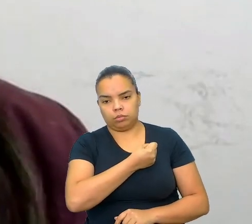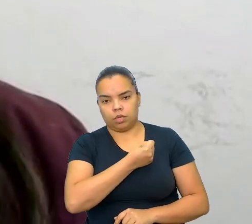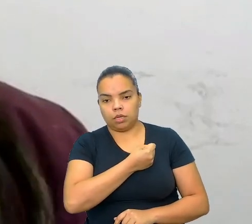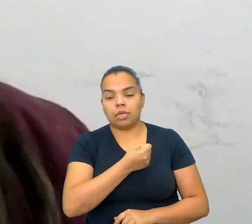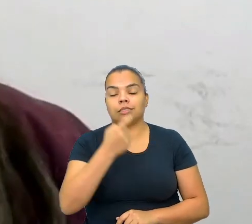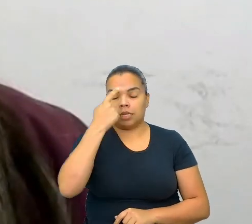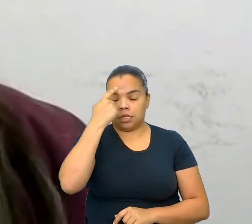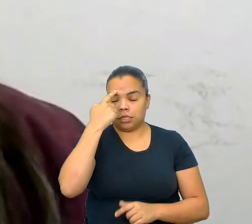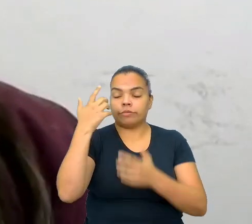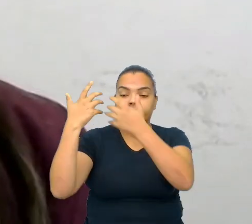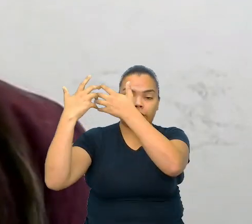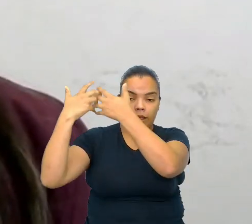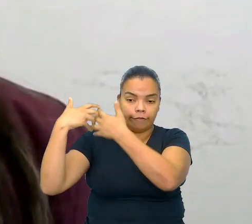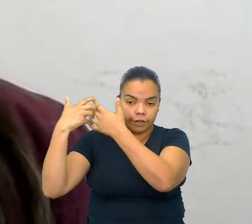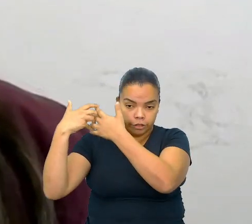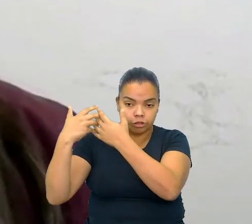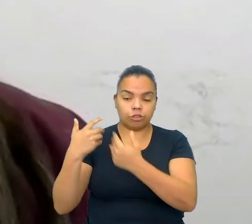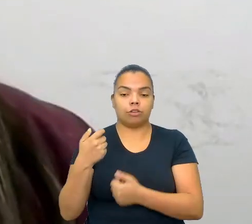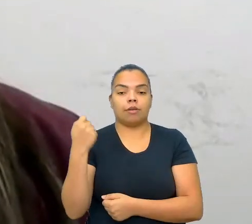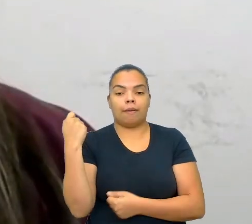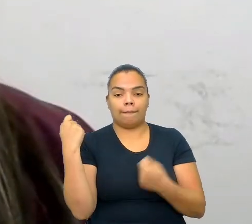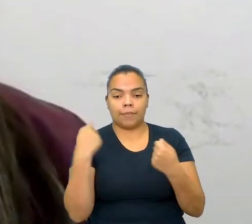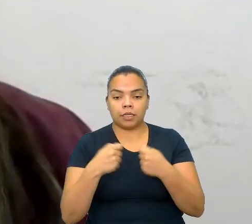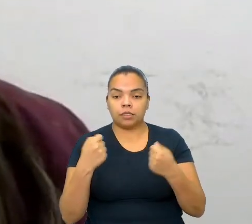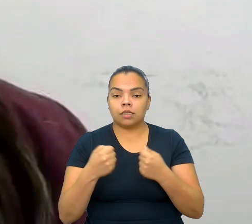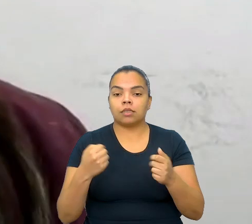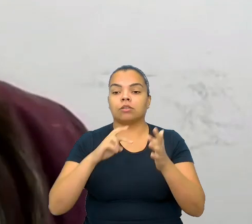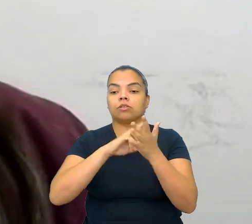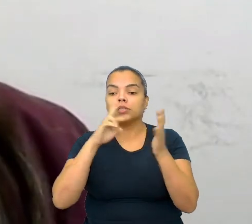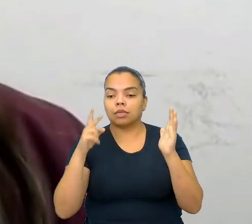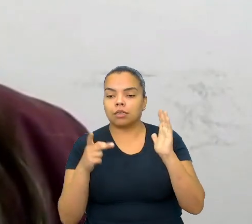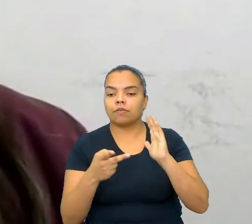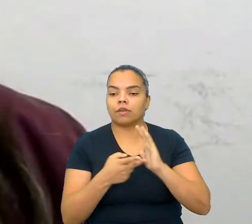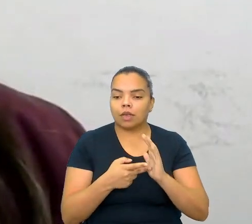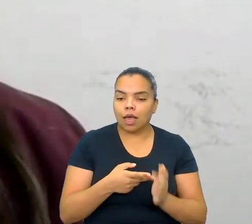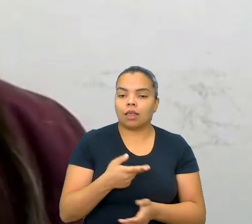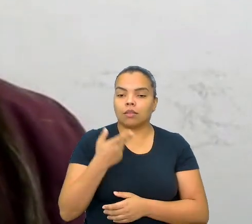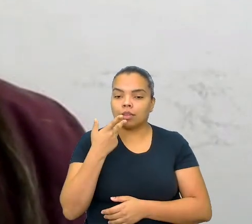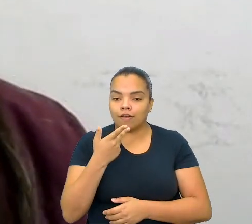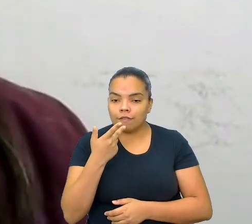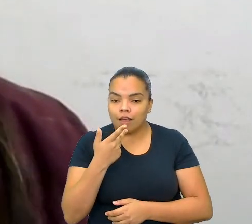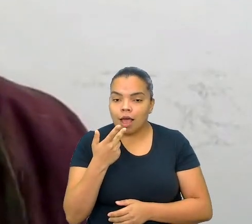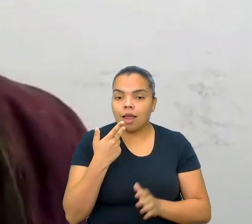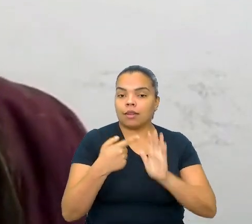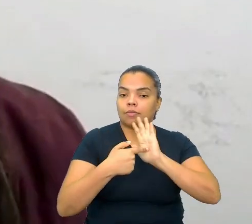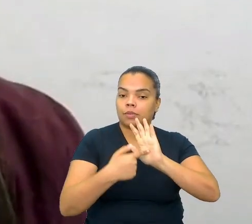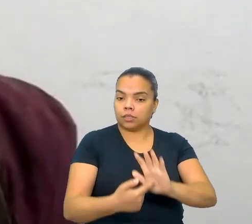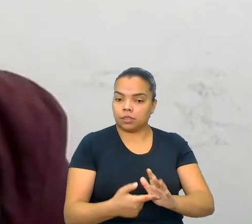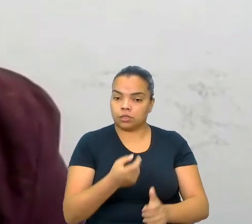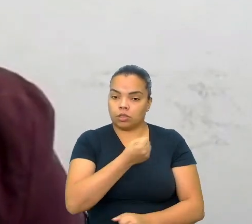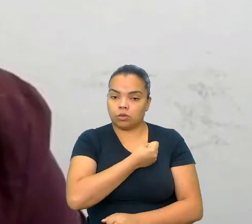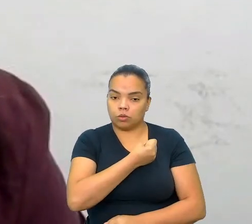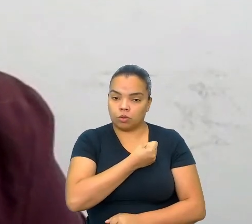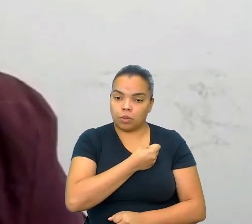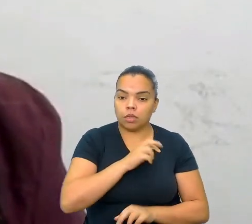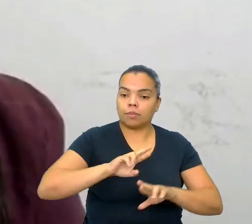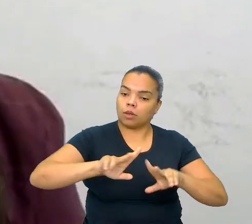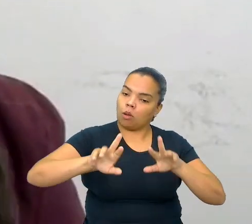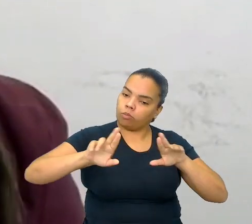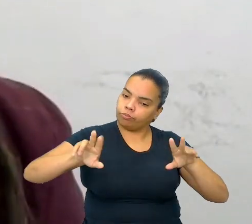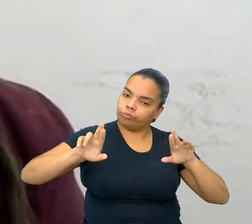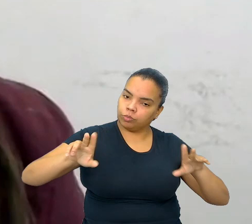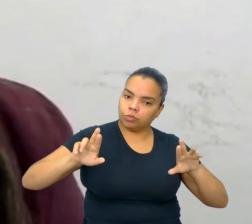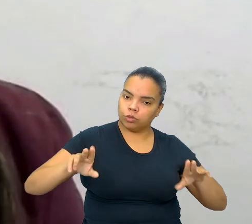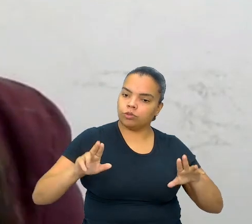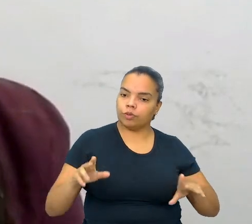ali de algarismos, o significado da fala na representação do número e outros aspectos que